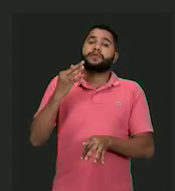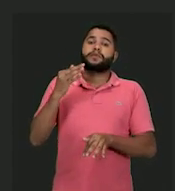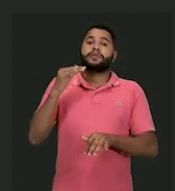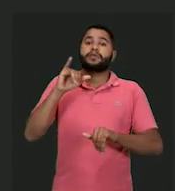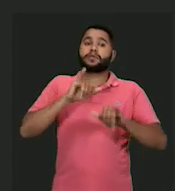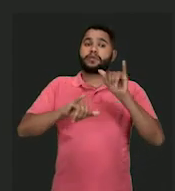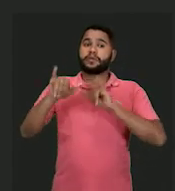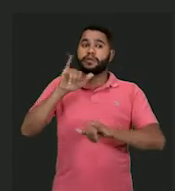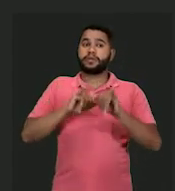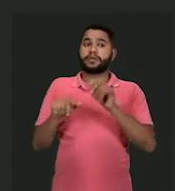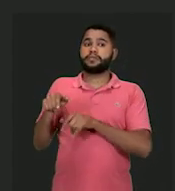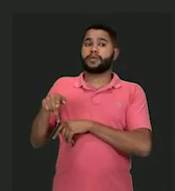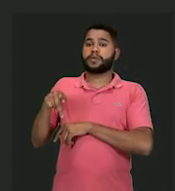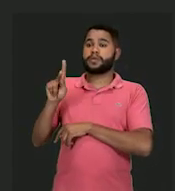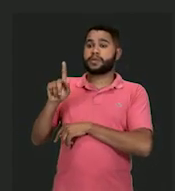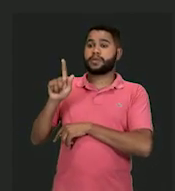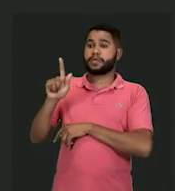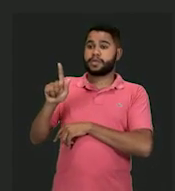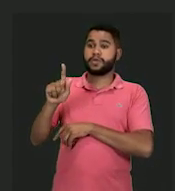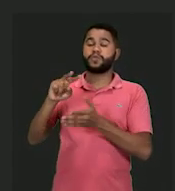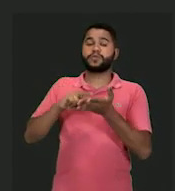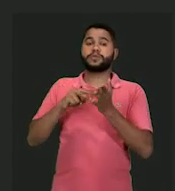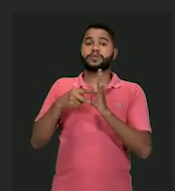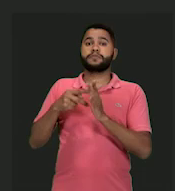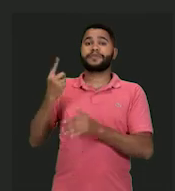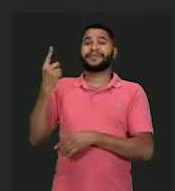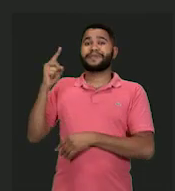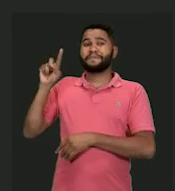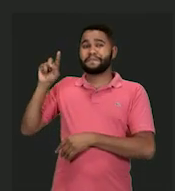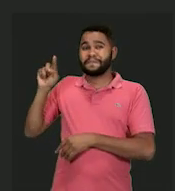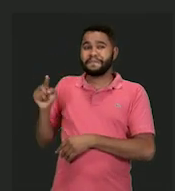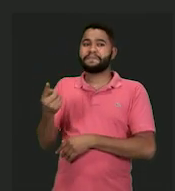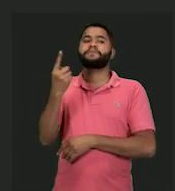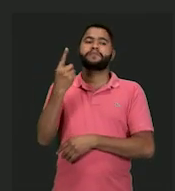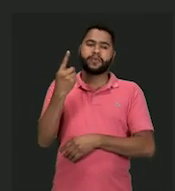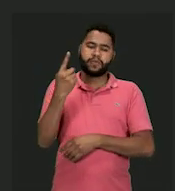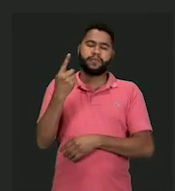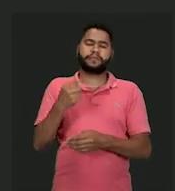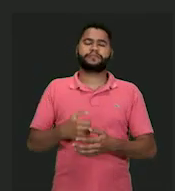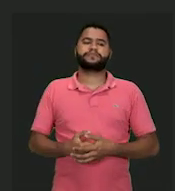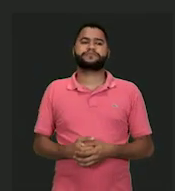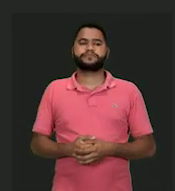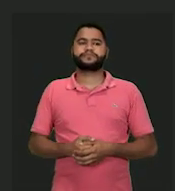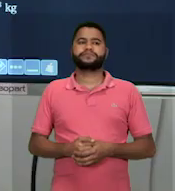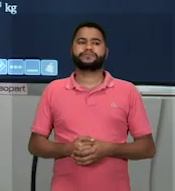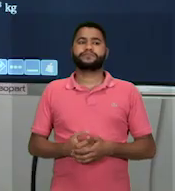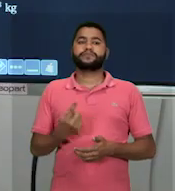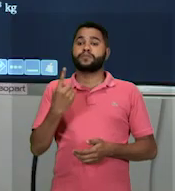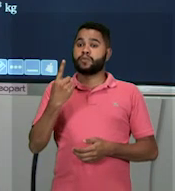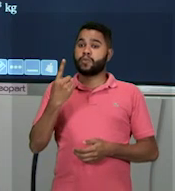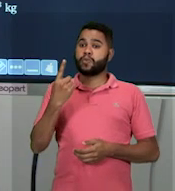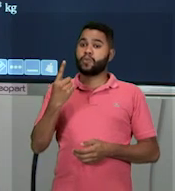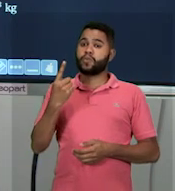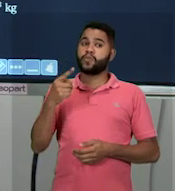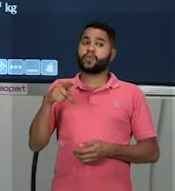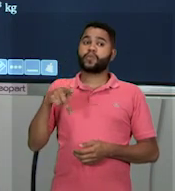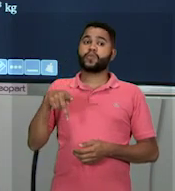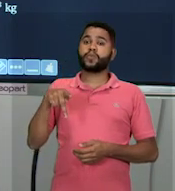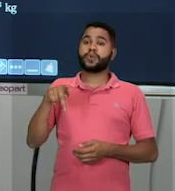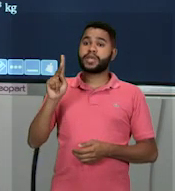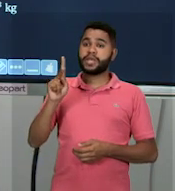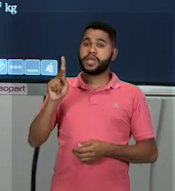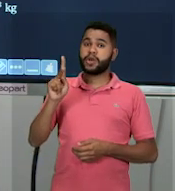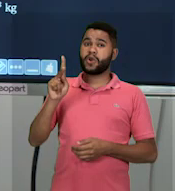quilo significa 1.000. Por isso que 1 quilograma são 1.000 gramas. 1 quilômetro, ou seja, 1